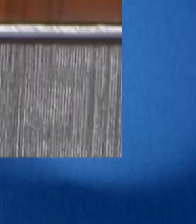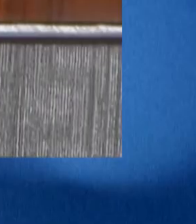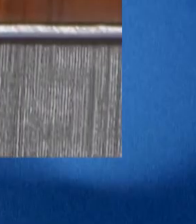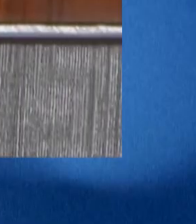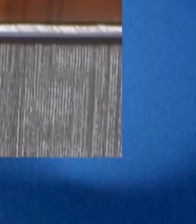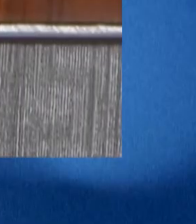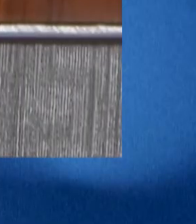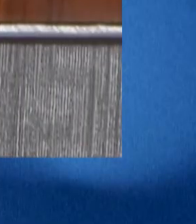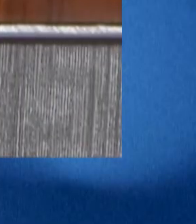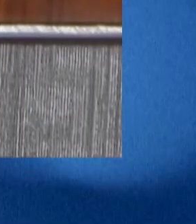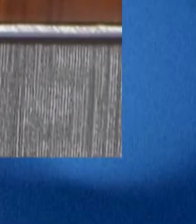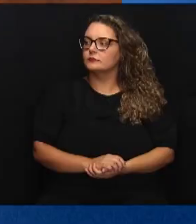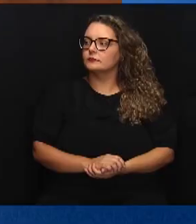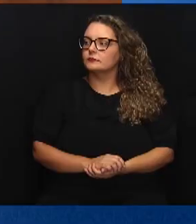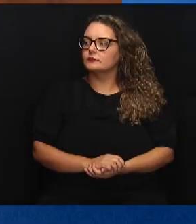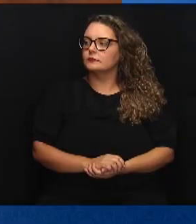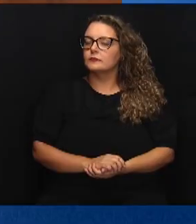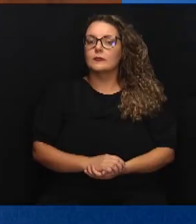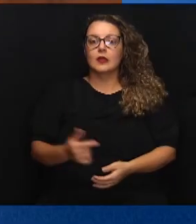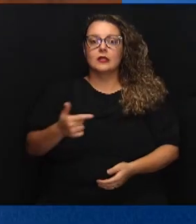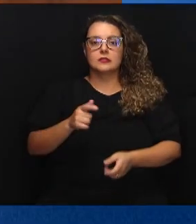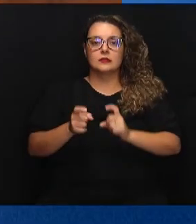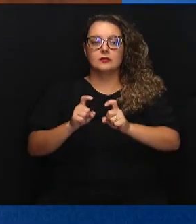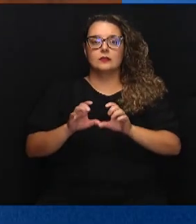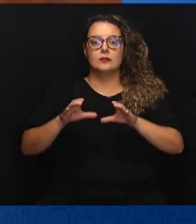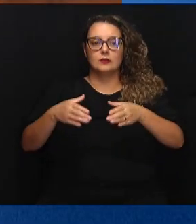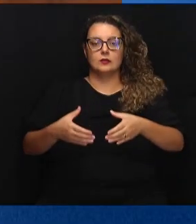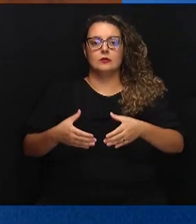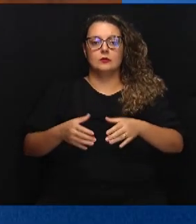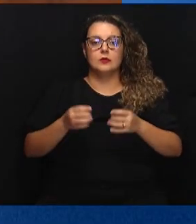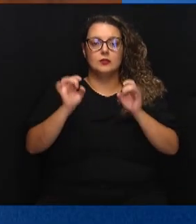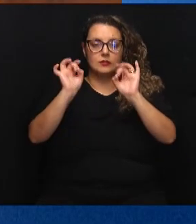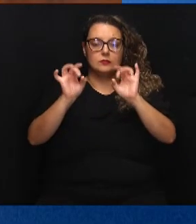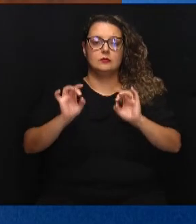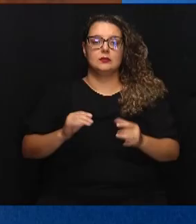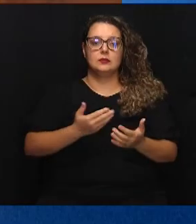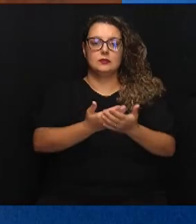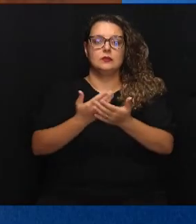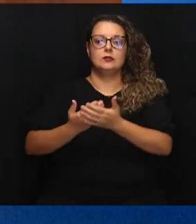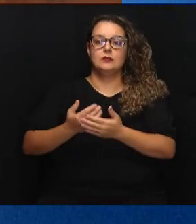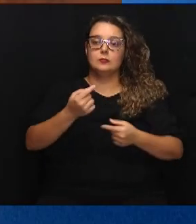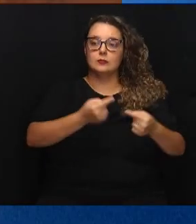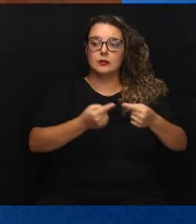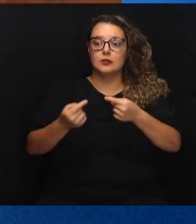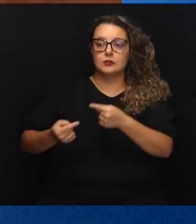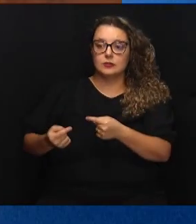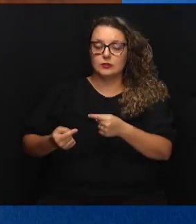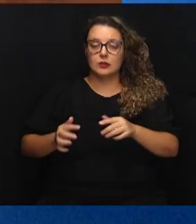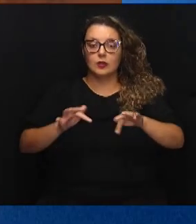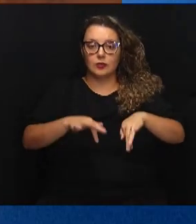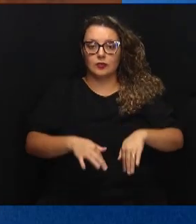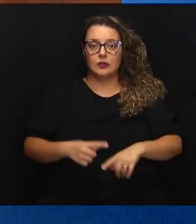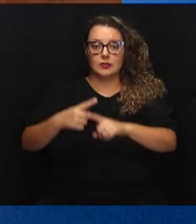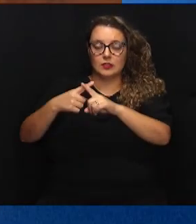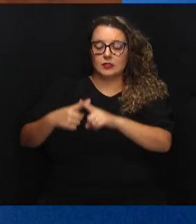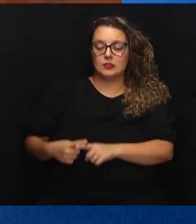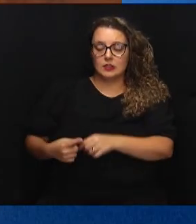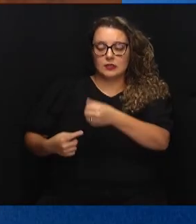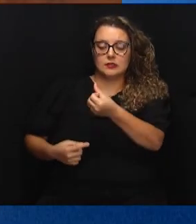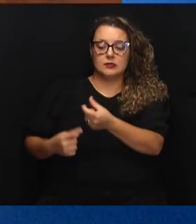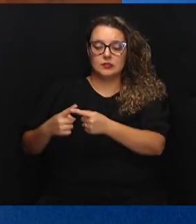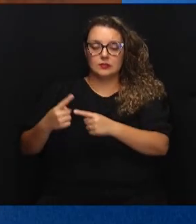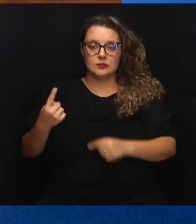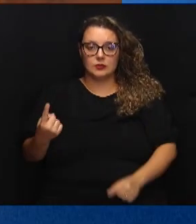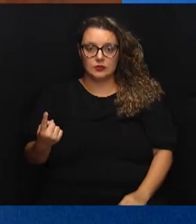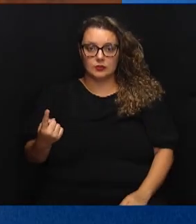Em segunda reunião ordinária da Comissão Especial de Estudos para discutir o fim da escala 6x1 da jornada de